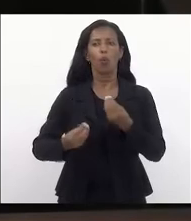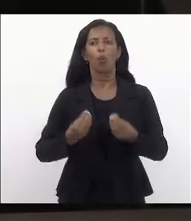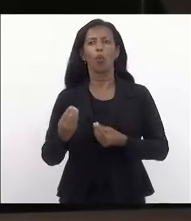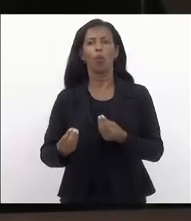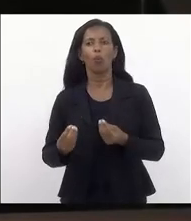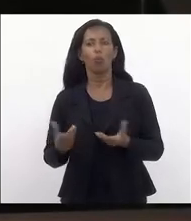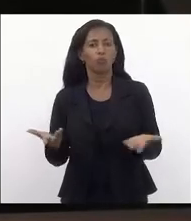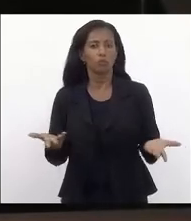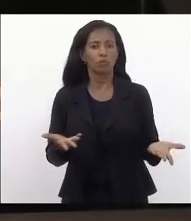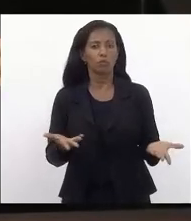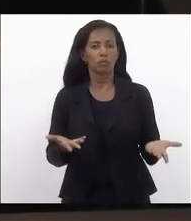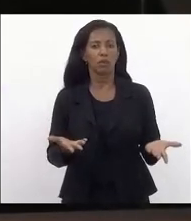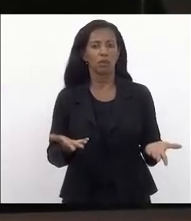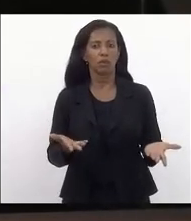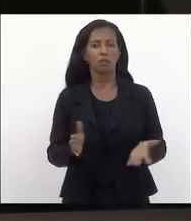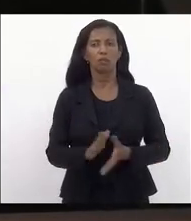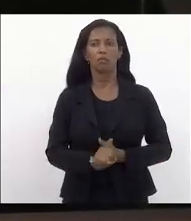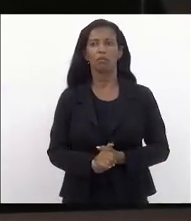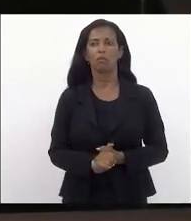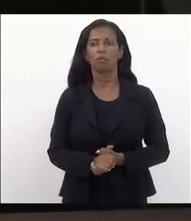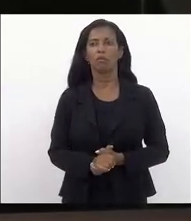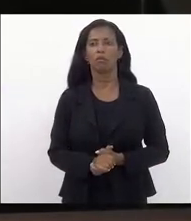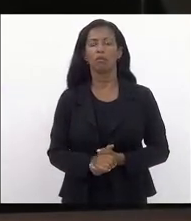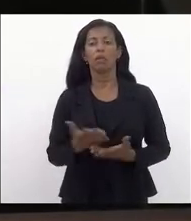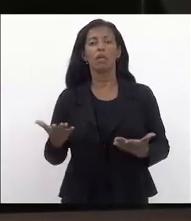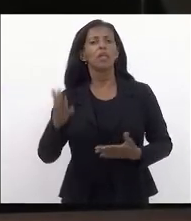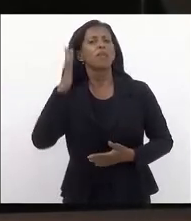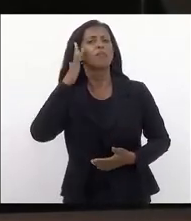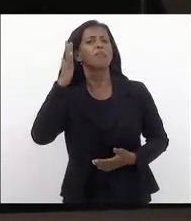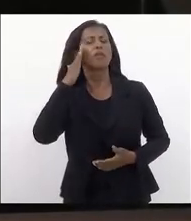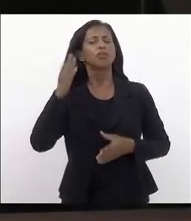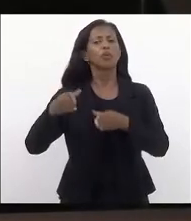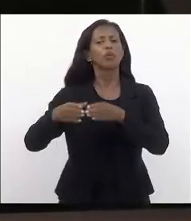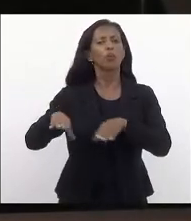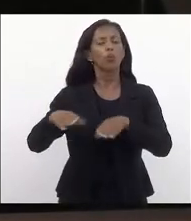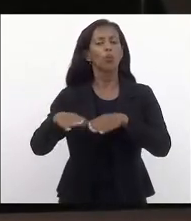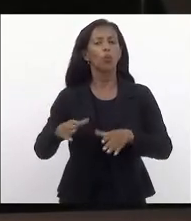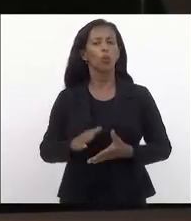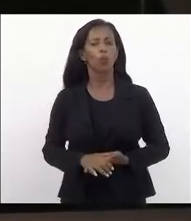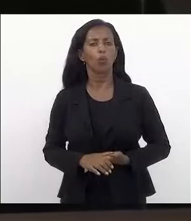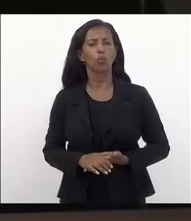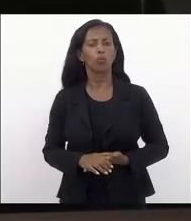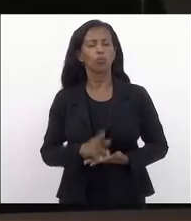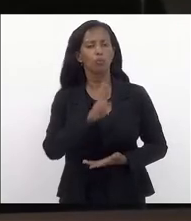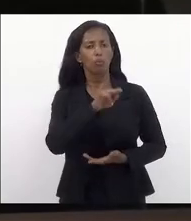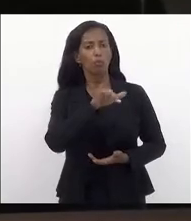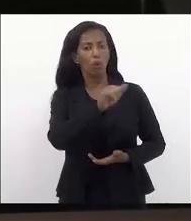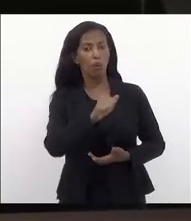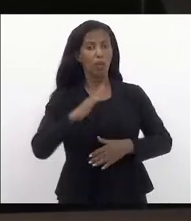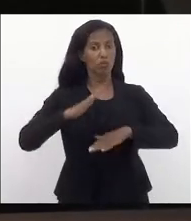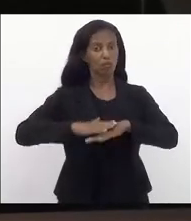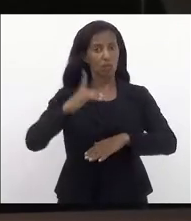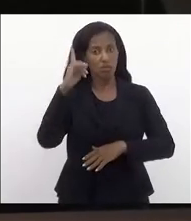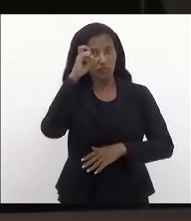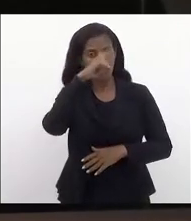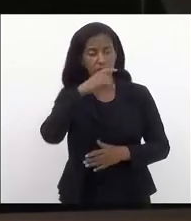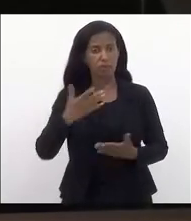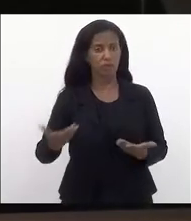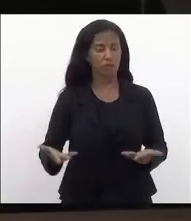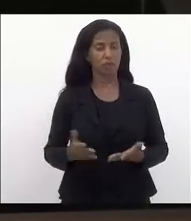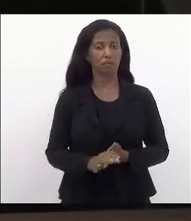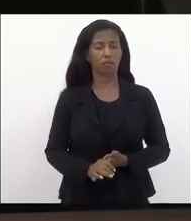UERJ já não conseguem imagina quando for um concurso para a UERJ aí vai ficar mais difícil ainda